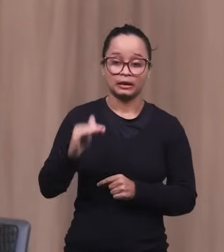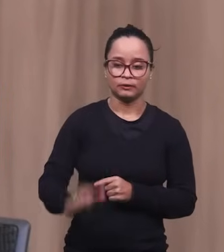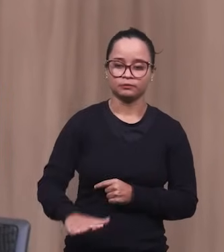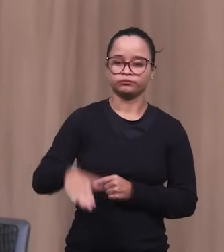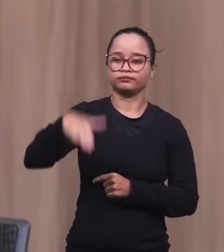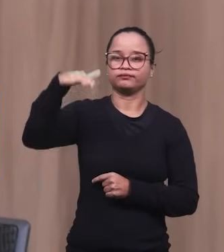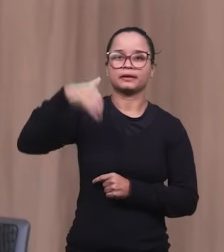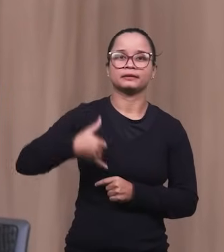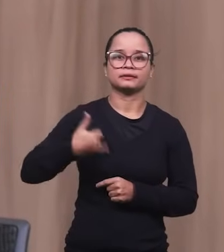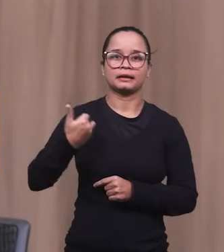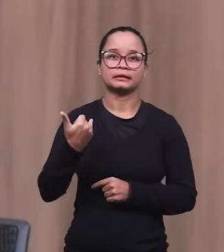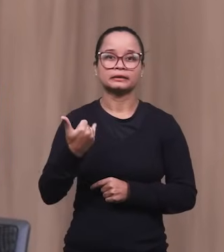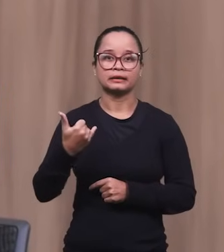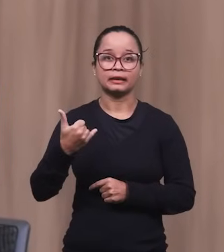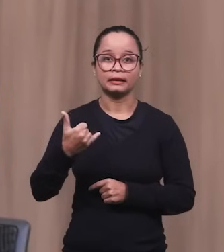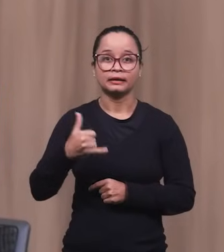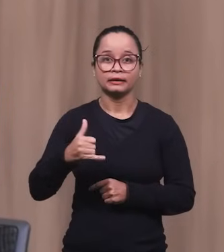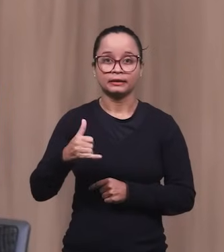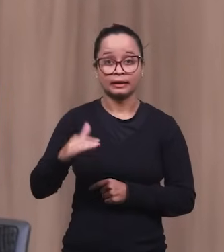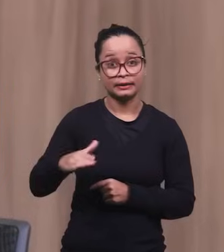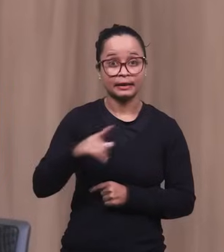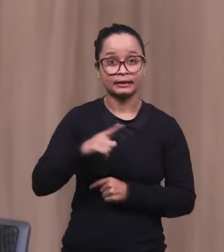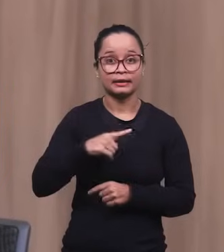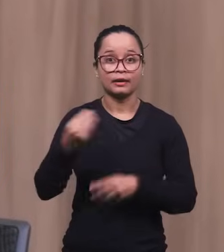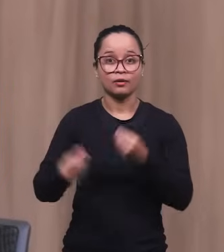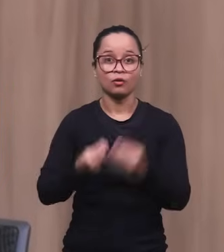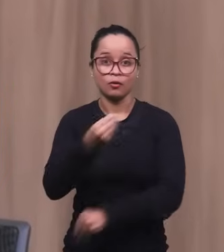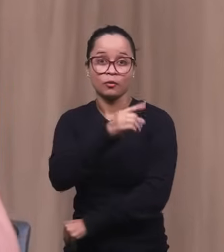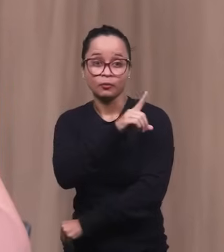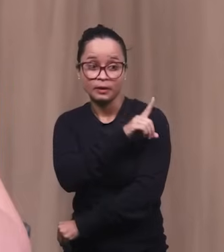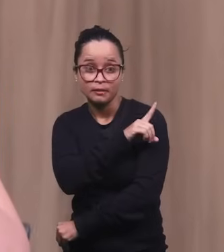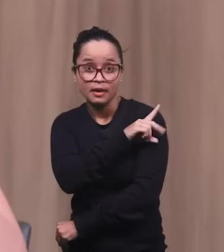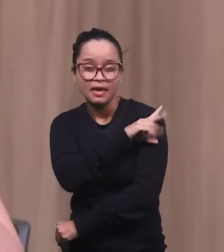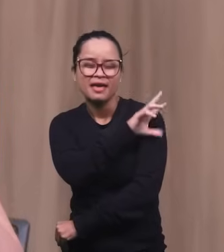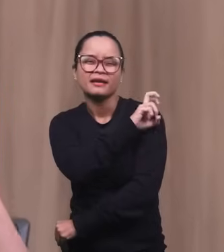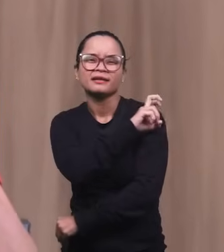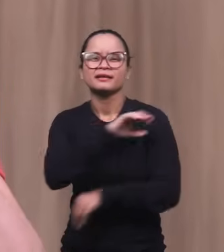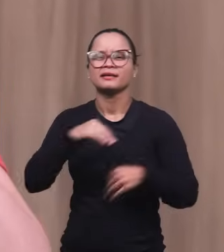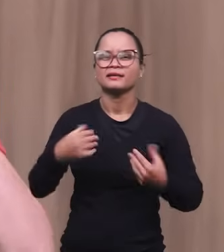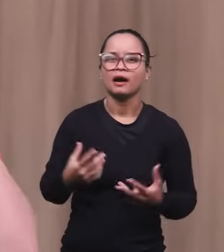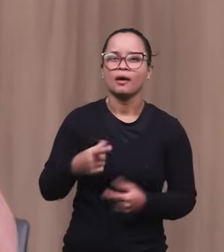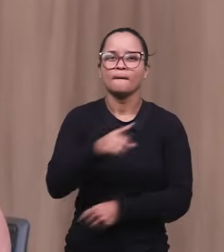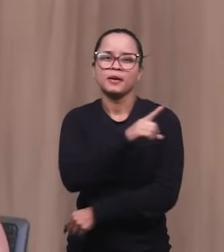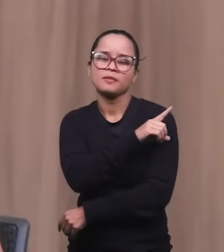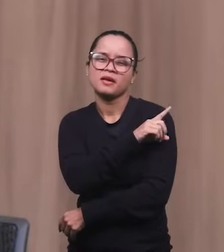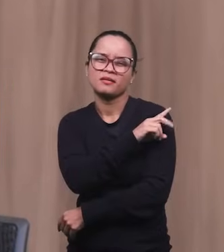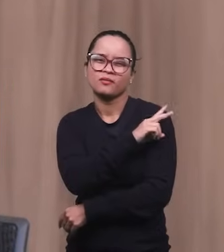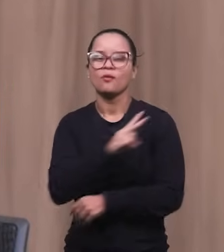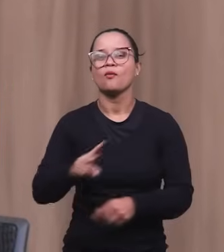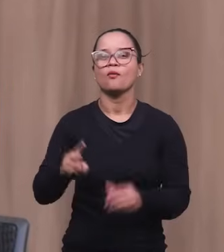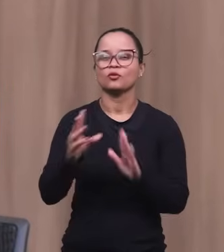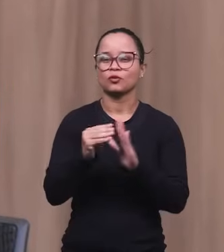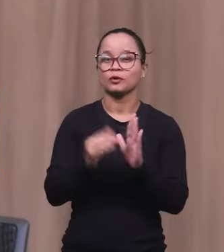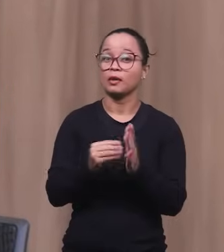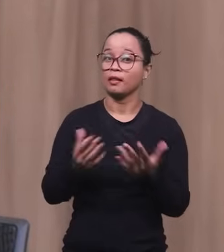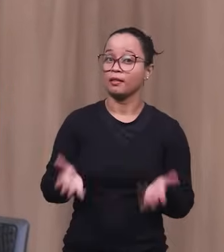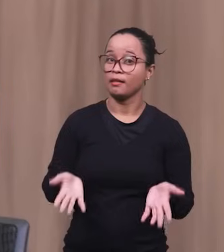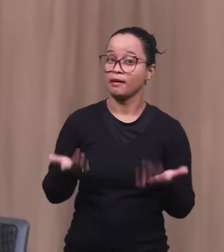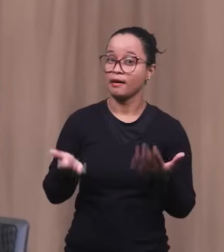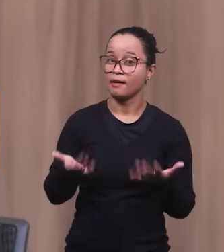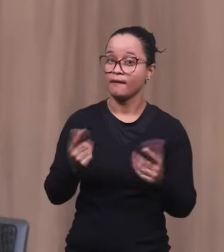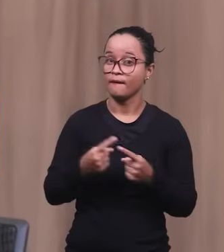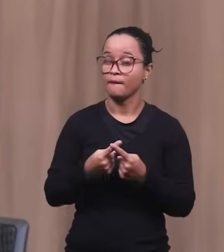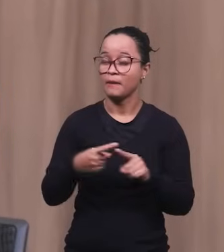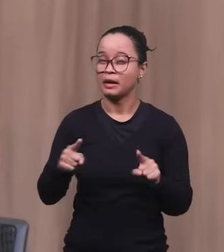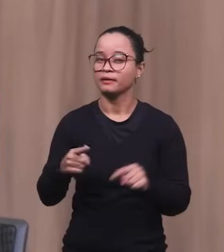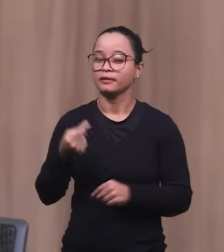1º ao 5º ano. Então, as avaliações do 1º e 2º ano são mais simples, né? O conteúdo é mais leve, mas à